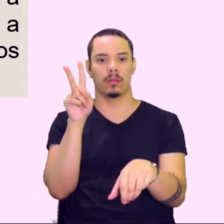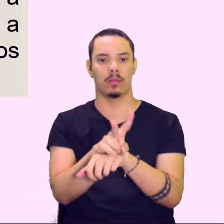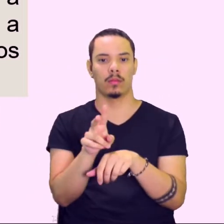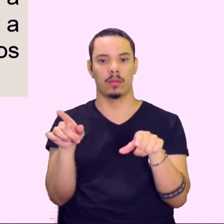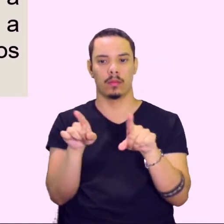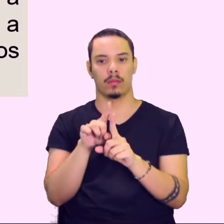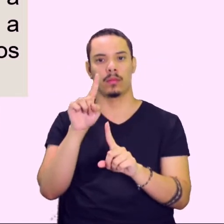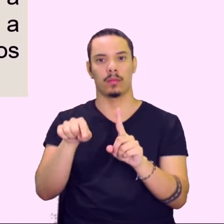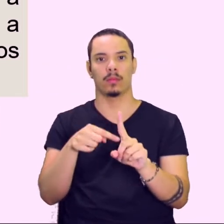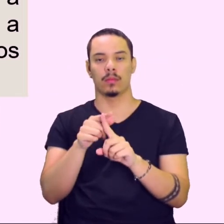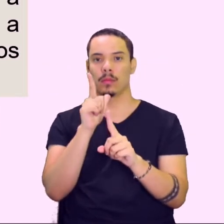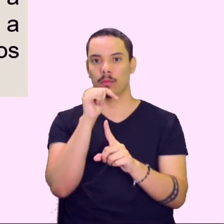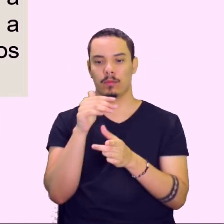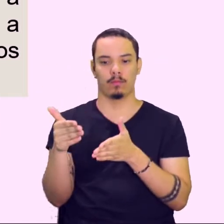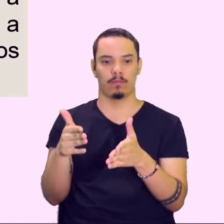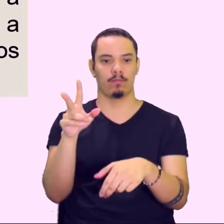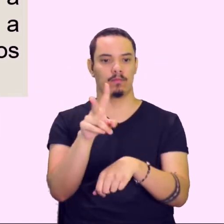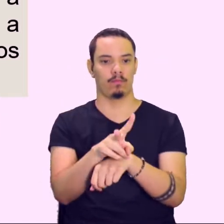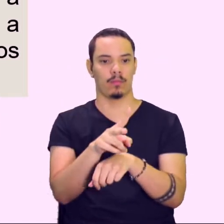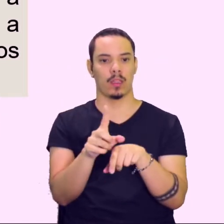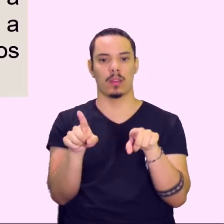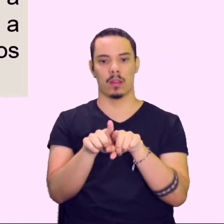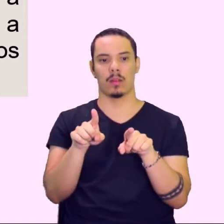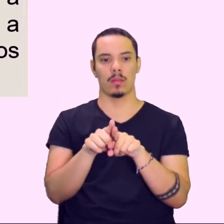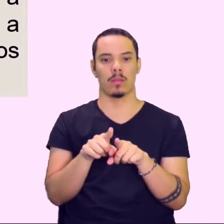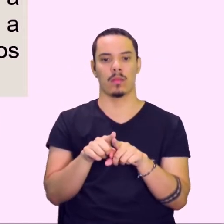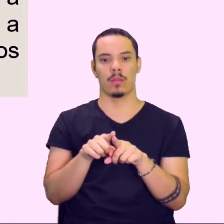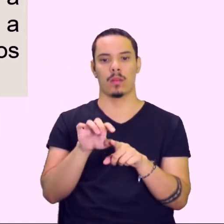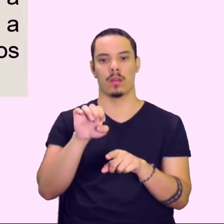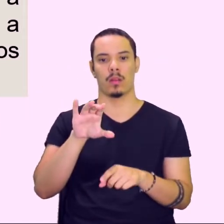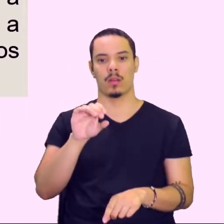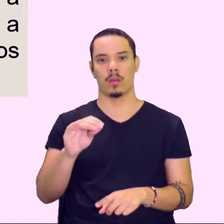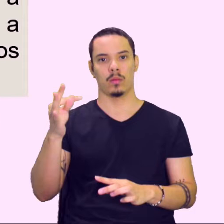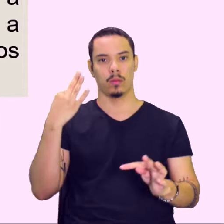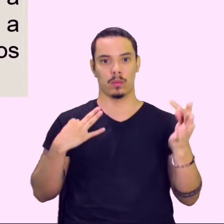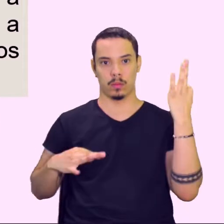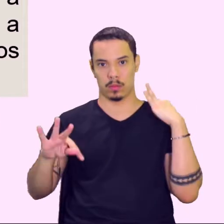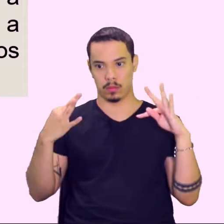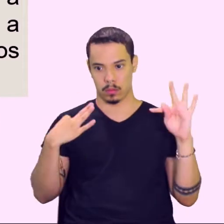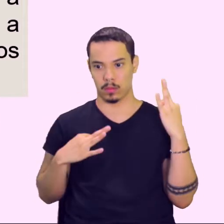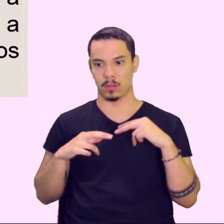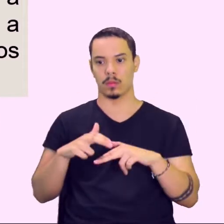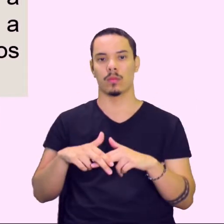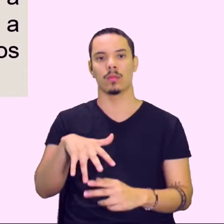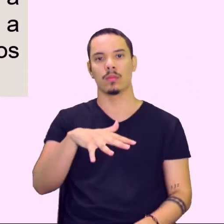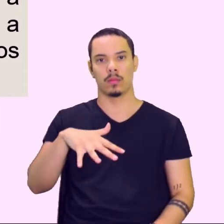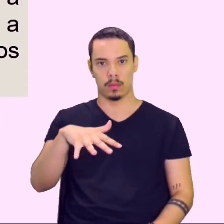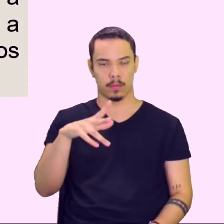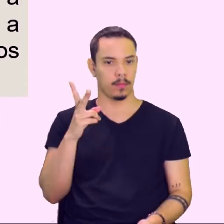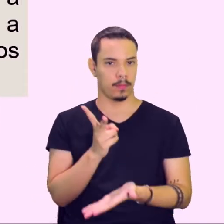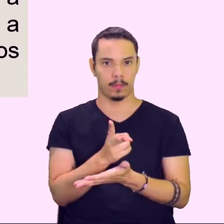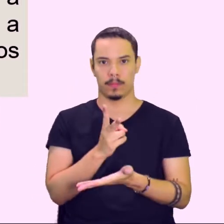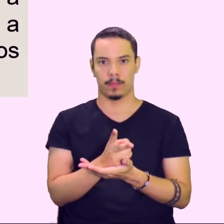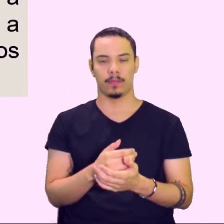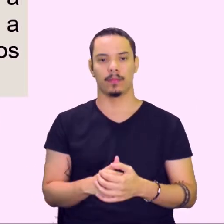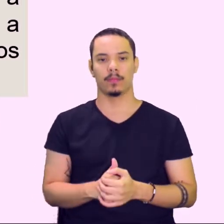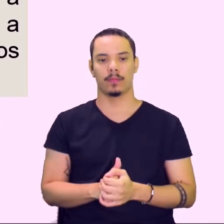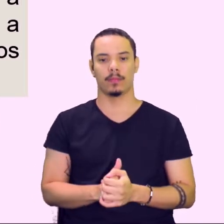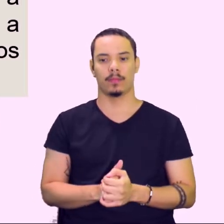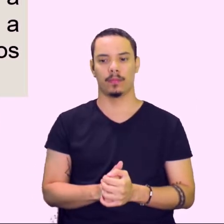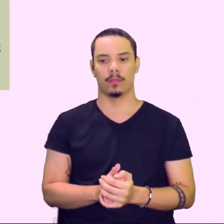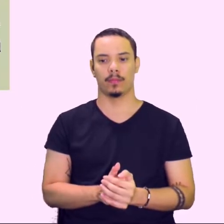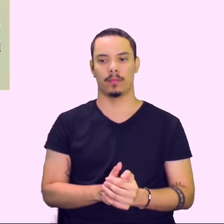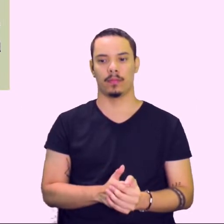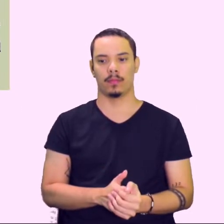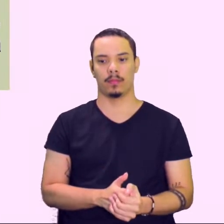hídricos, a educação e o ecoturismo. Então, está na área de uso sustentável. Show de bola. Vamos lá.